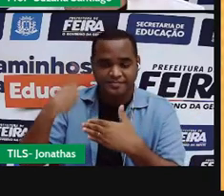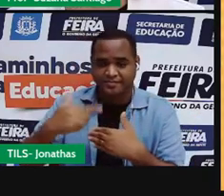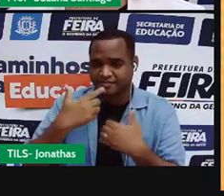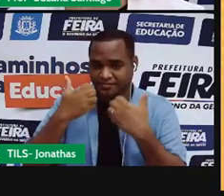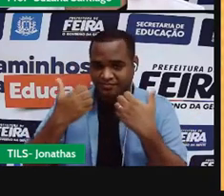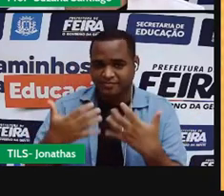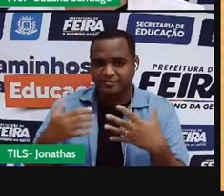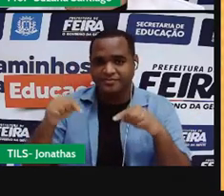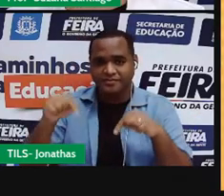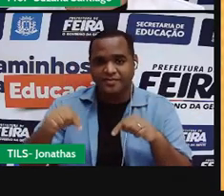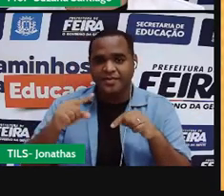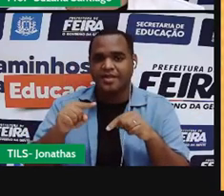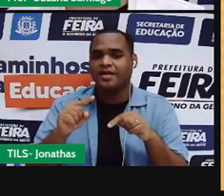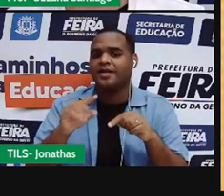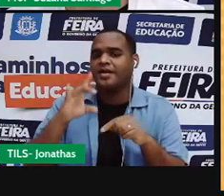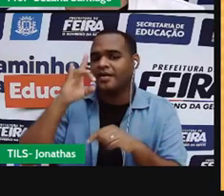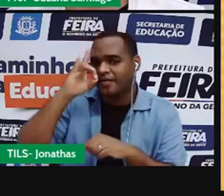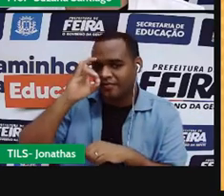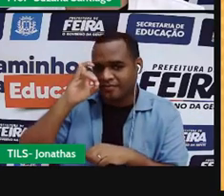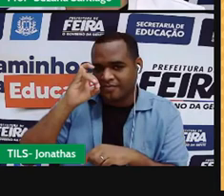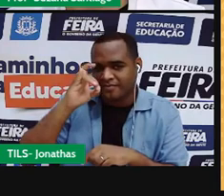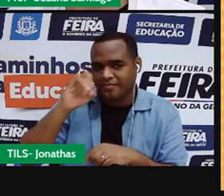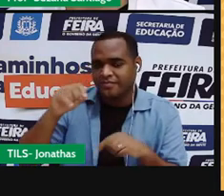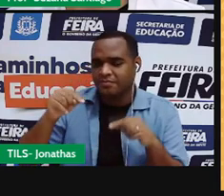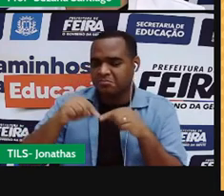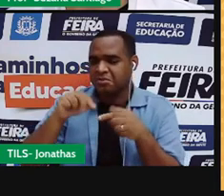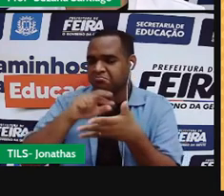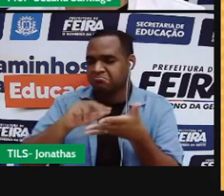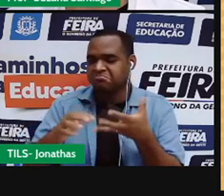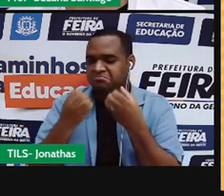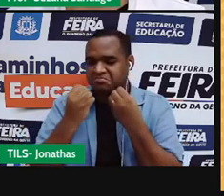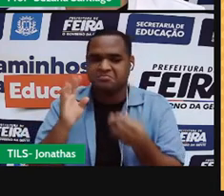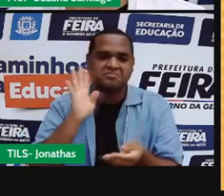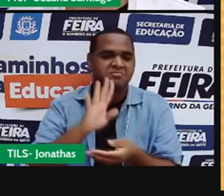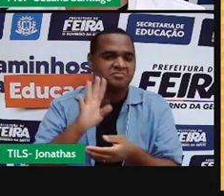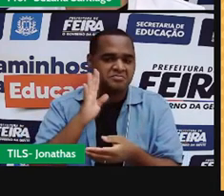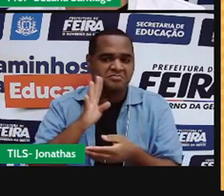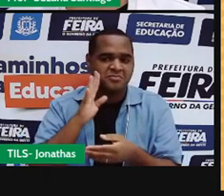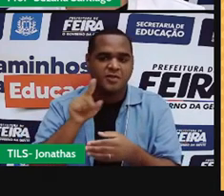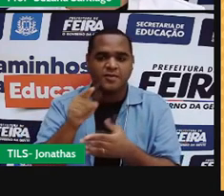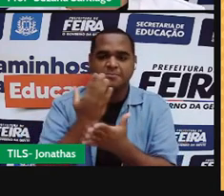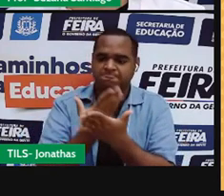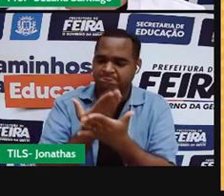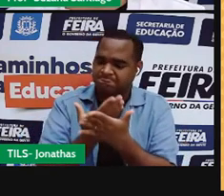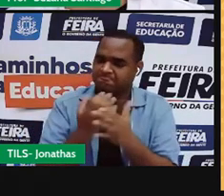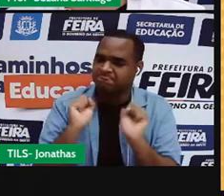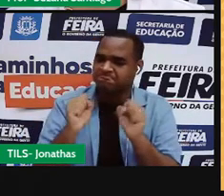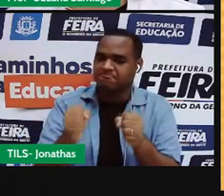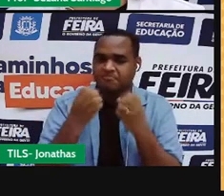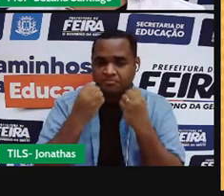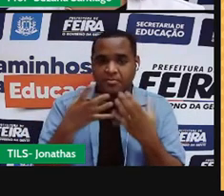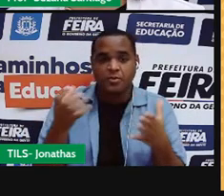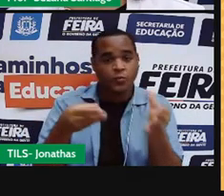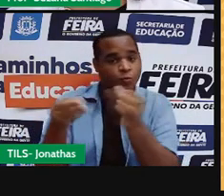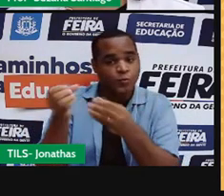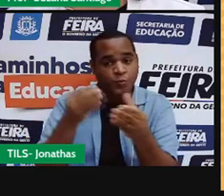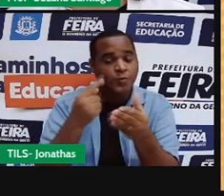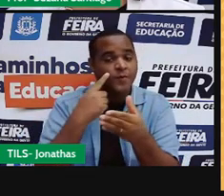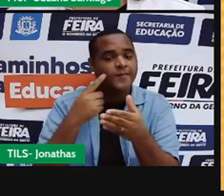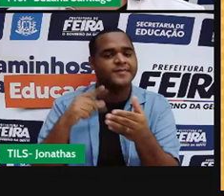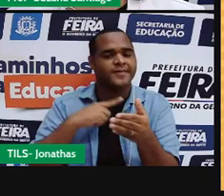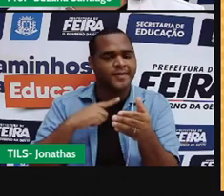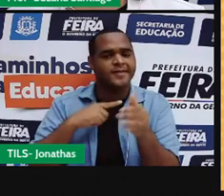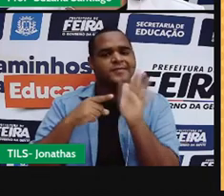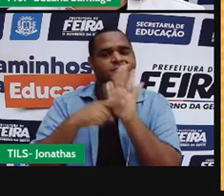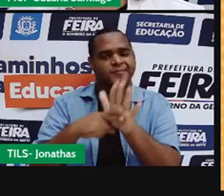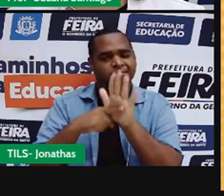social dela. Sigam, porque tem muito conteúdo bom, gente. Dá para vocês estudarem muita coisa lá no Instagram da Pró Suzana.